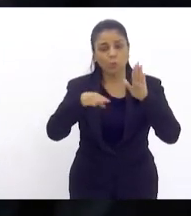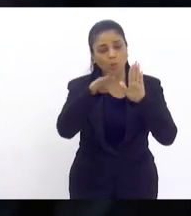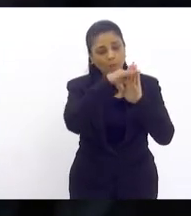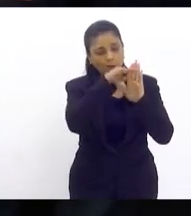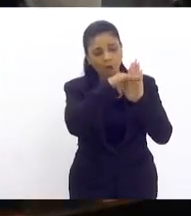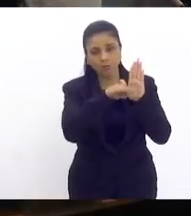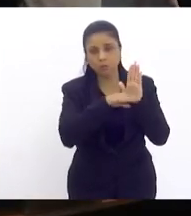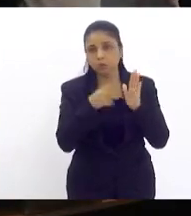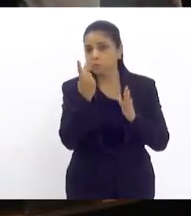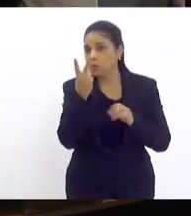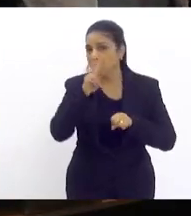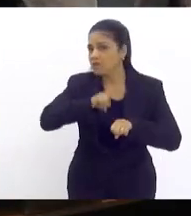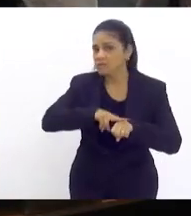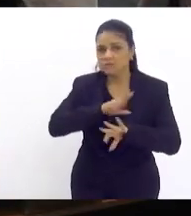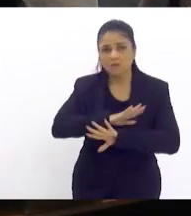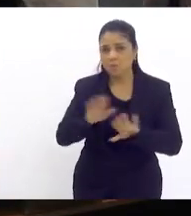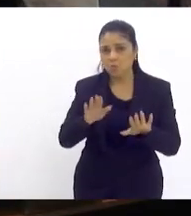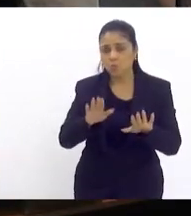emenda